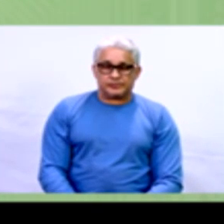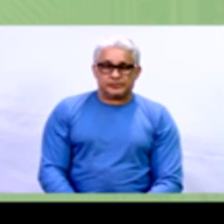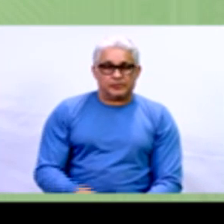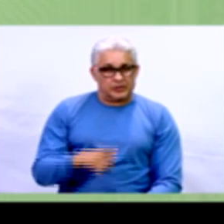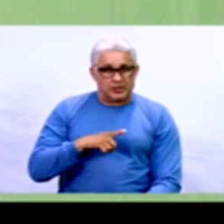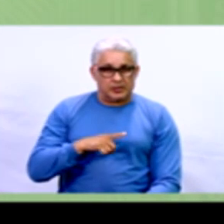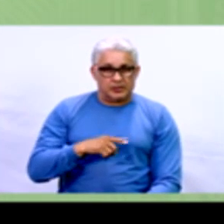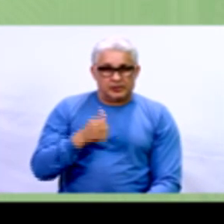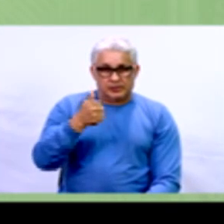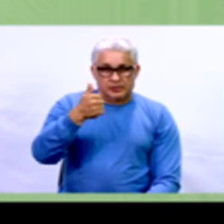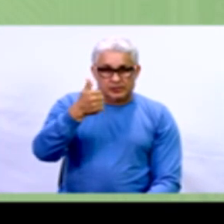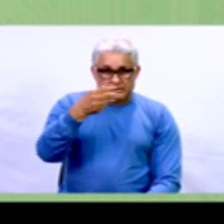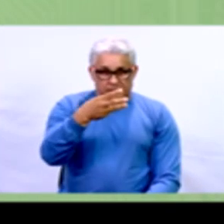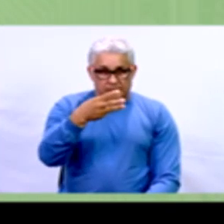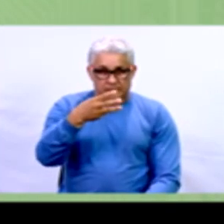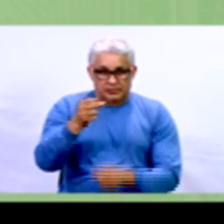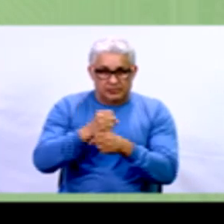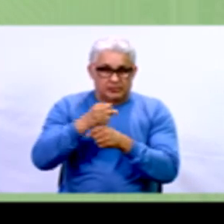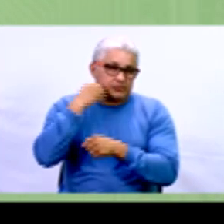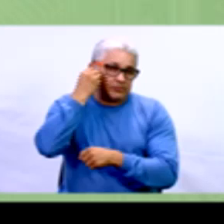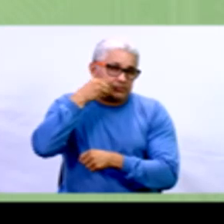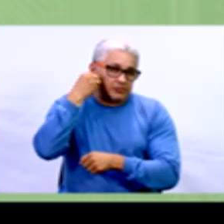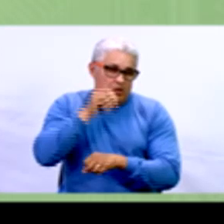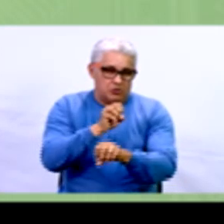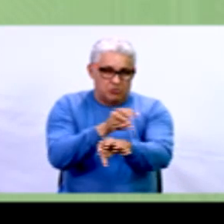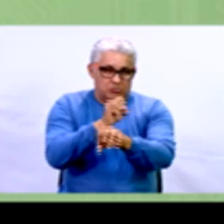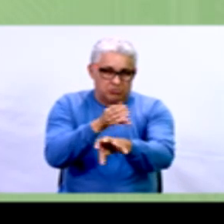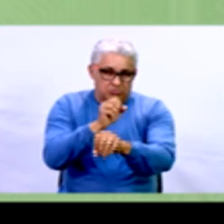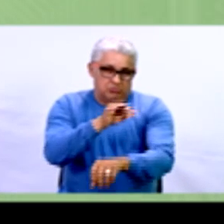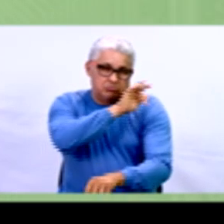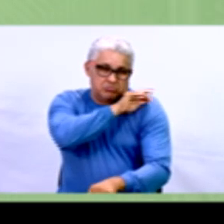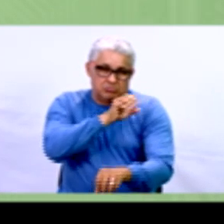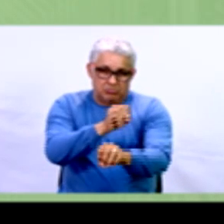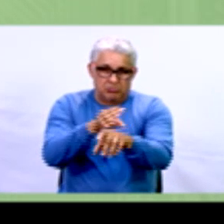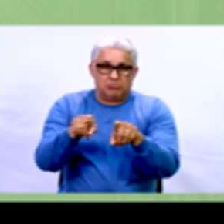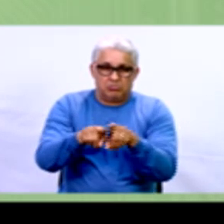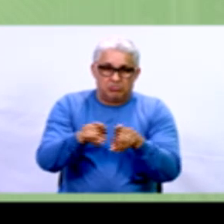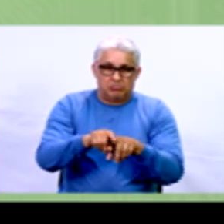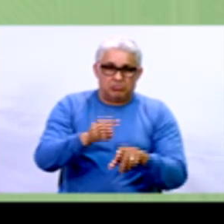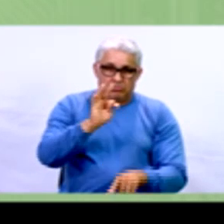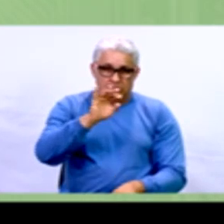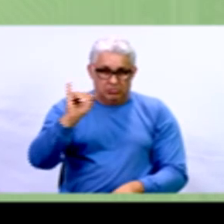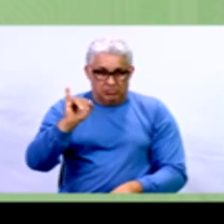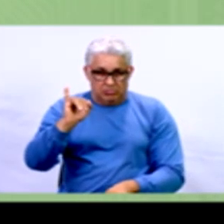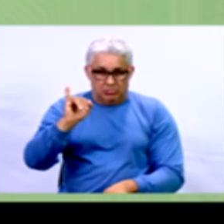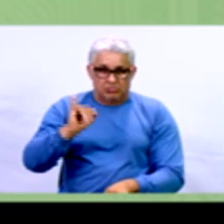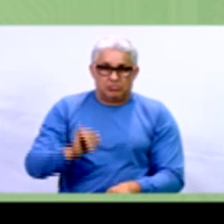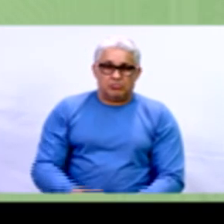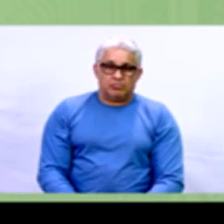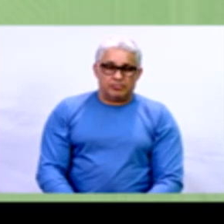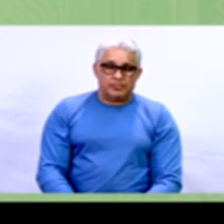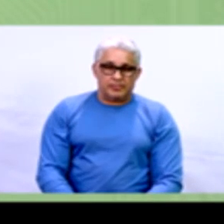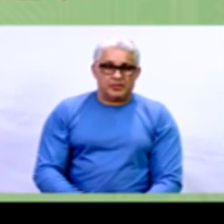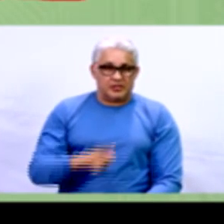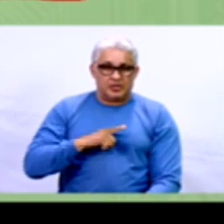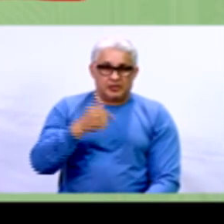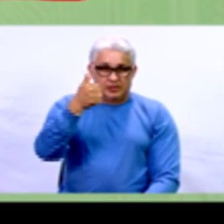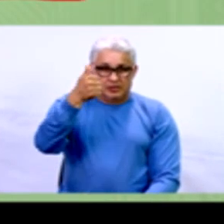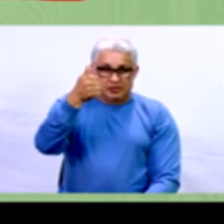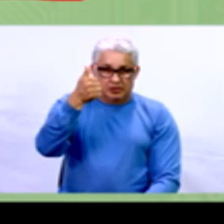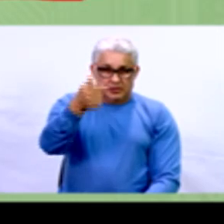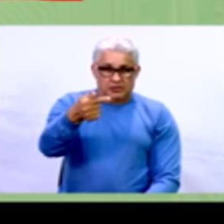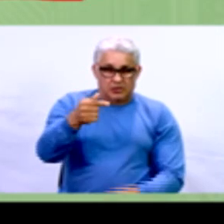Tenho 13 anos de experiência de docência no ensino superior e na parte de TI, trabalhando com tecnologia, tenho 17